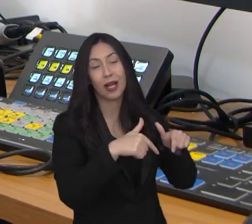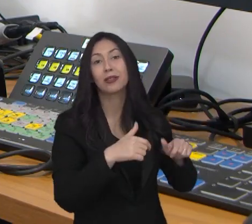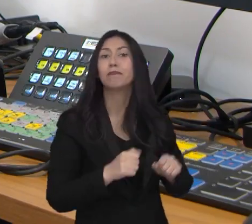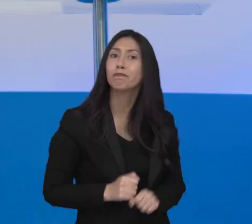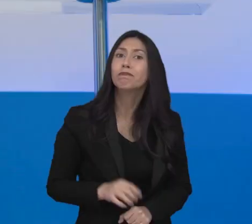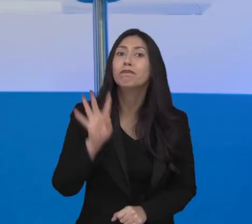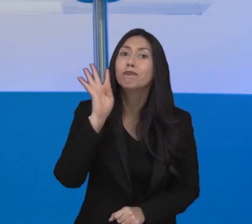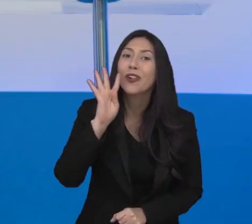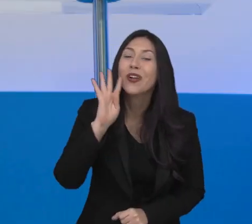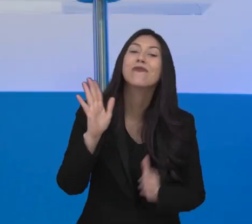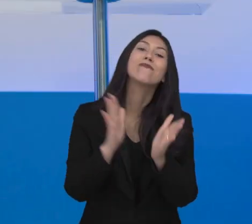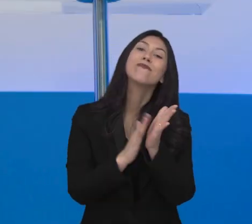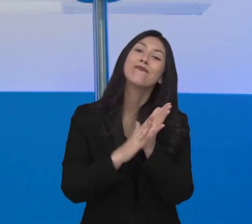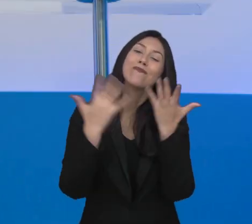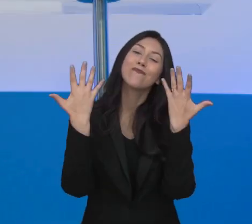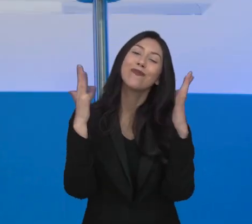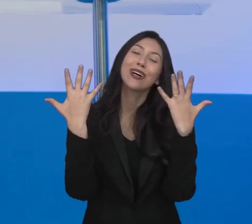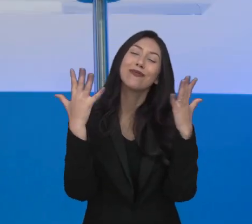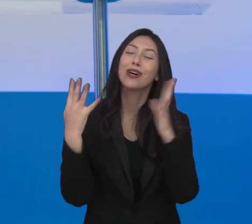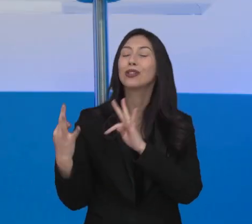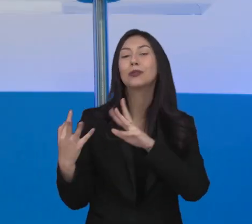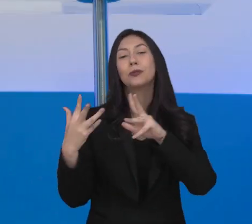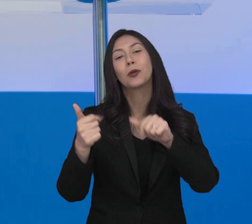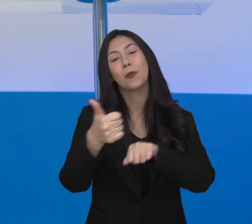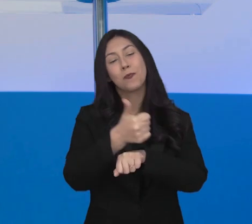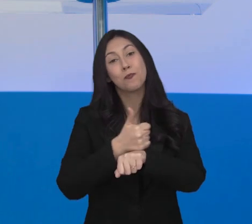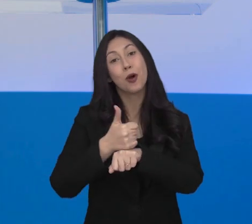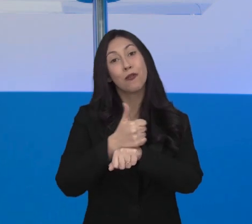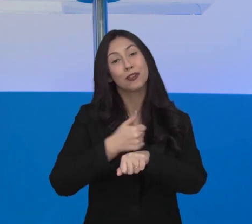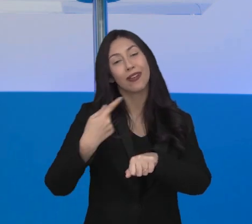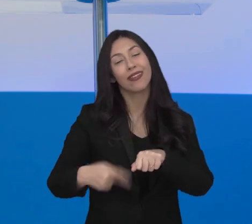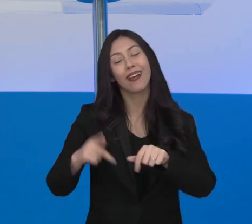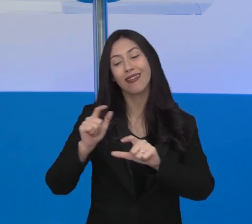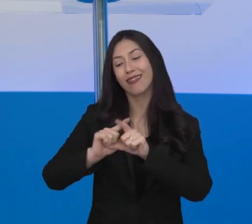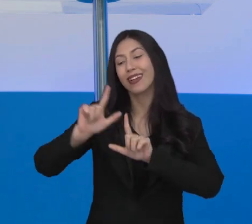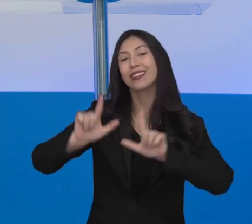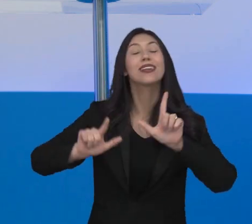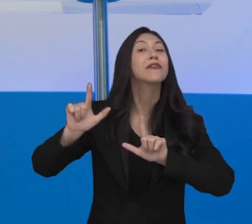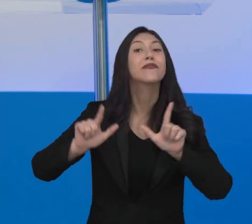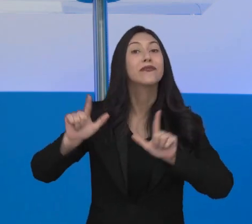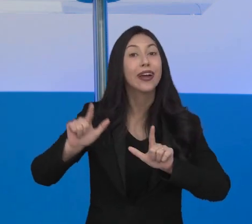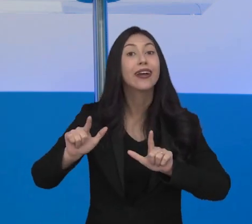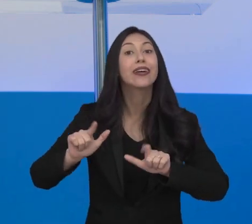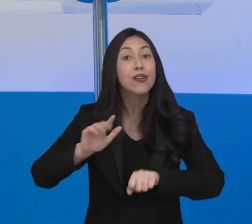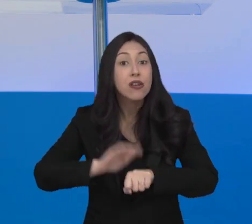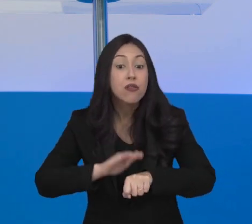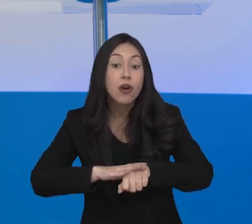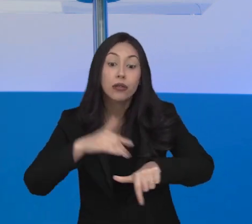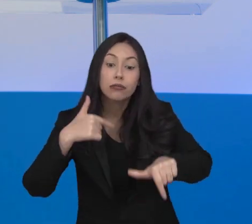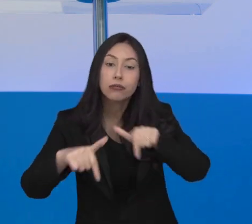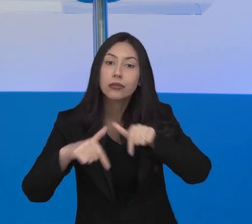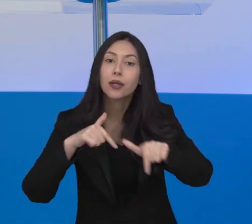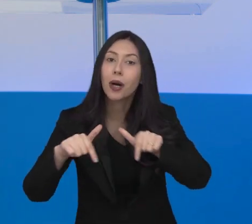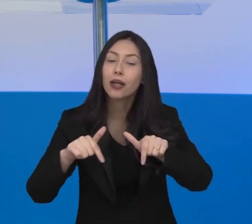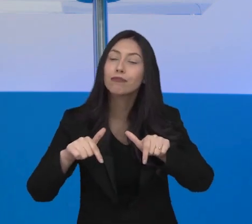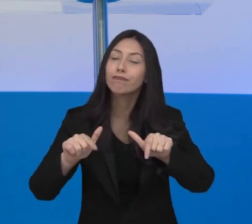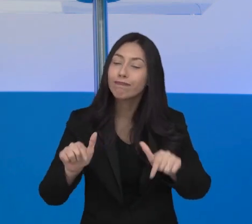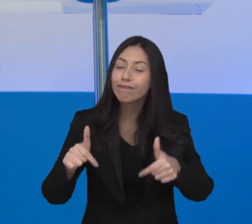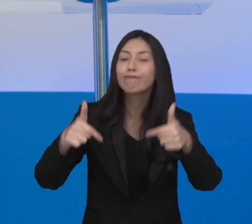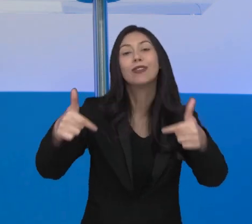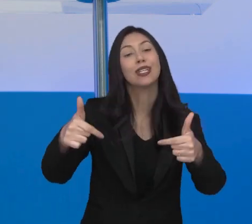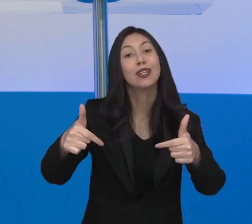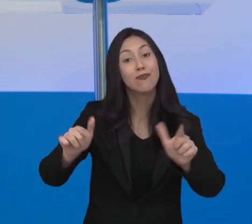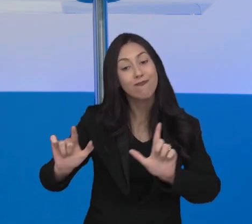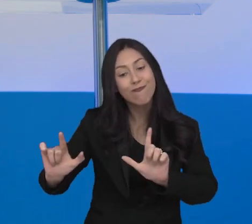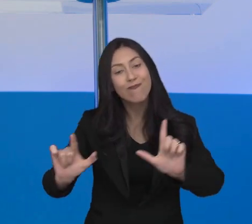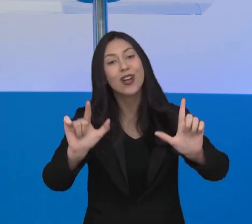com ela. Que legal, né? Parabéns a todos os profissionais envolvidos aqui na TV Câmara que fazem com que esse trabalho